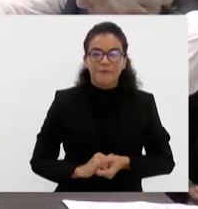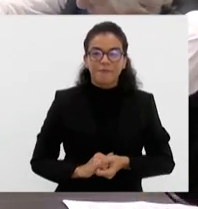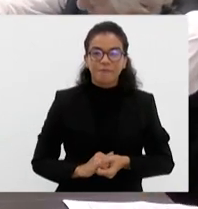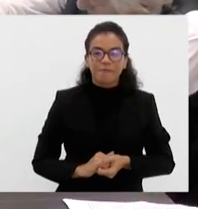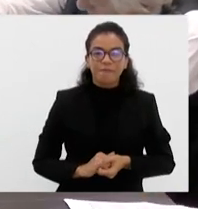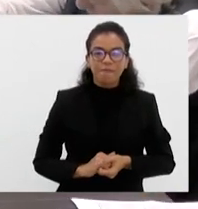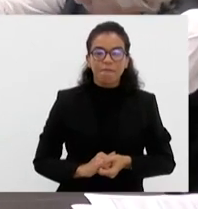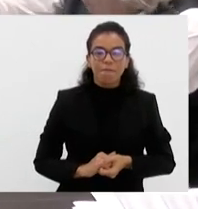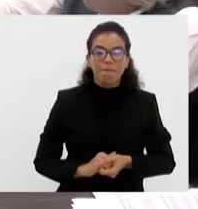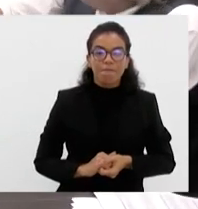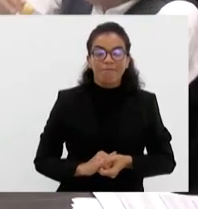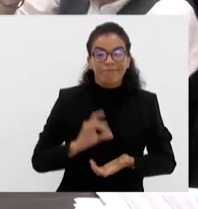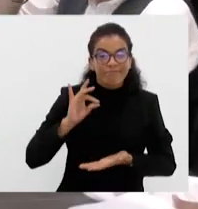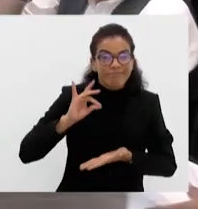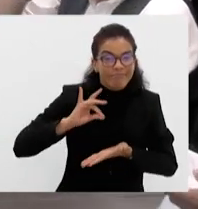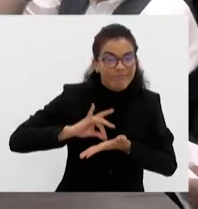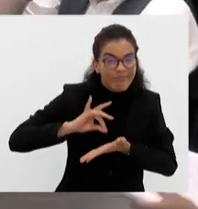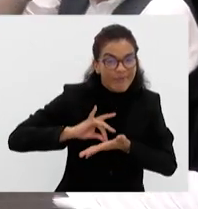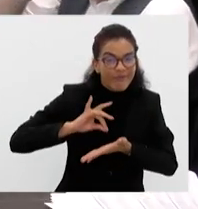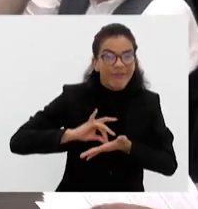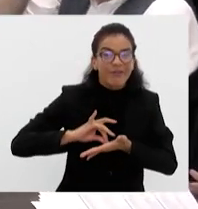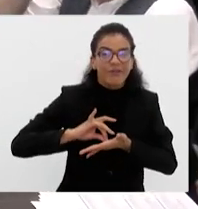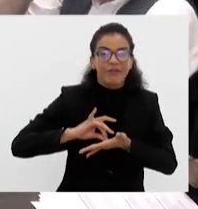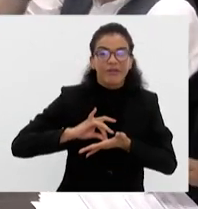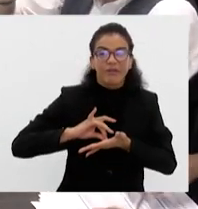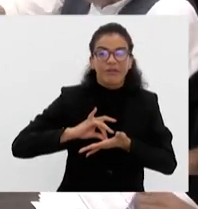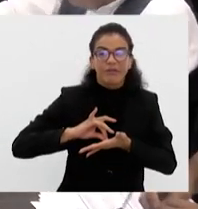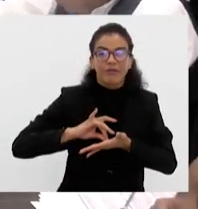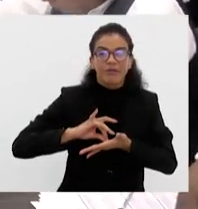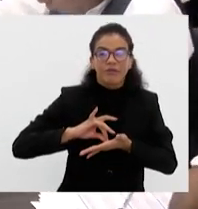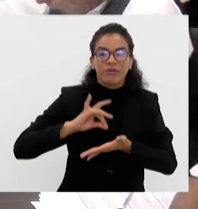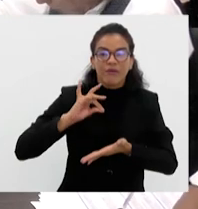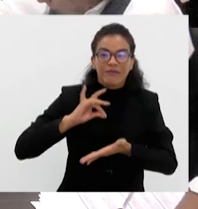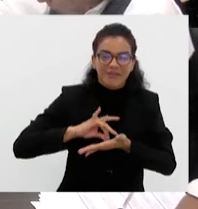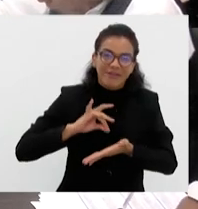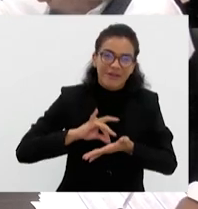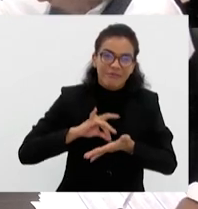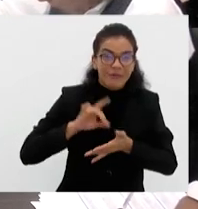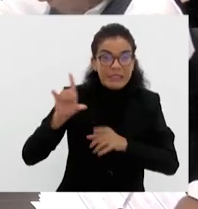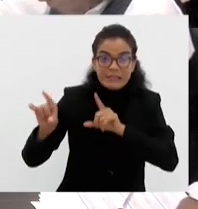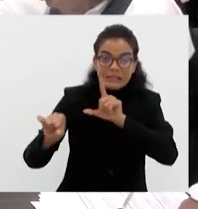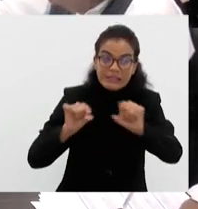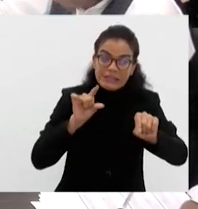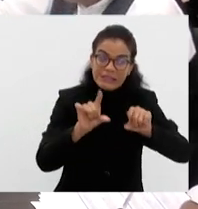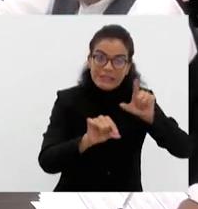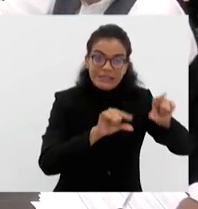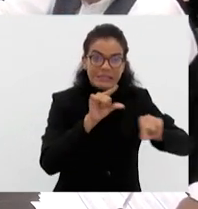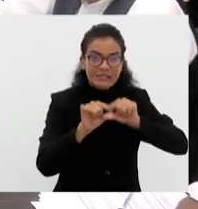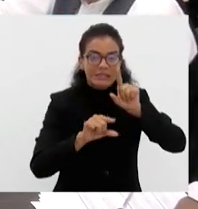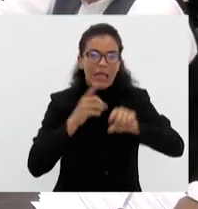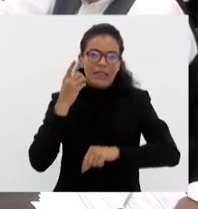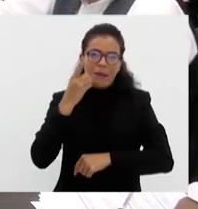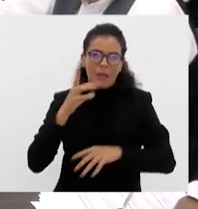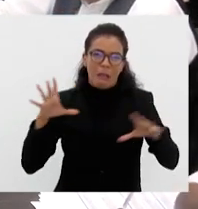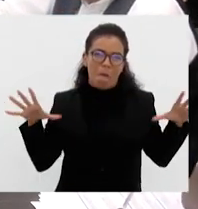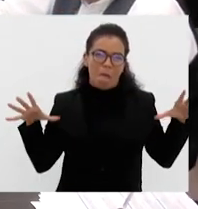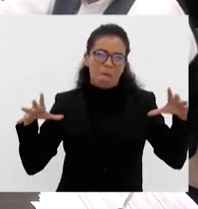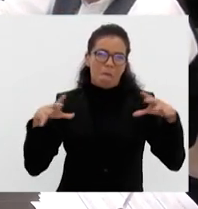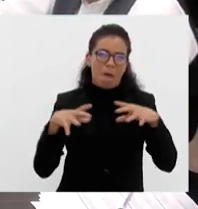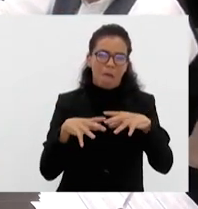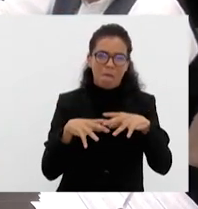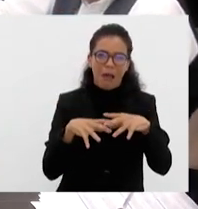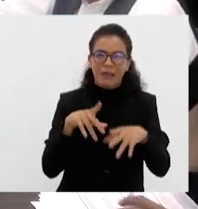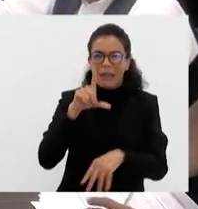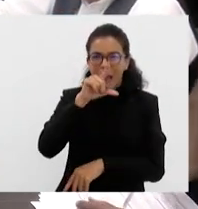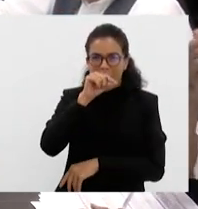Então, eu, na verdade, deputada Verônica, eu vou sugerir a Vossa Excelência. Que Vossa Excelência selecione os deputados, que levaram muito deputado para beija-flor